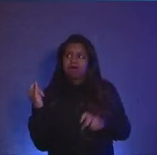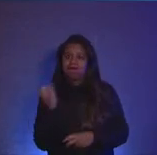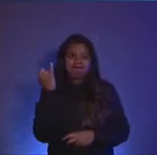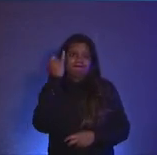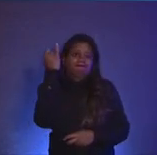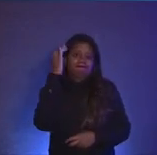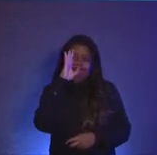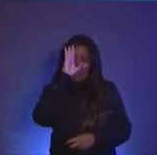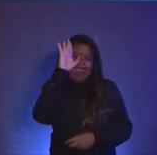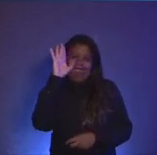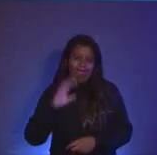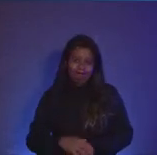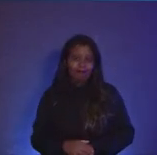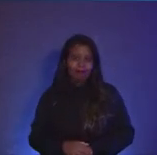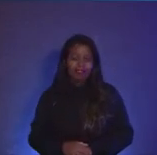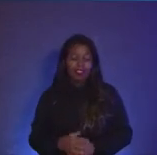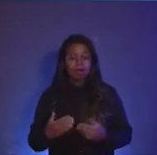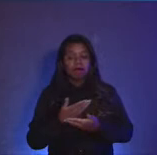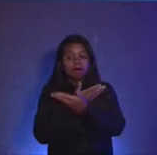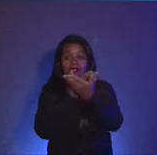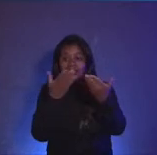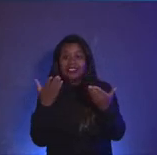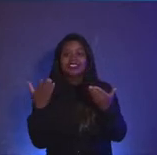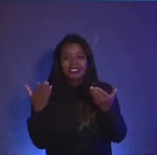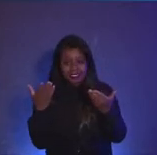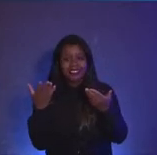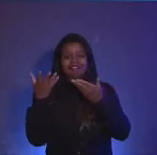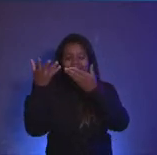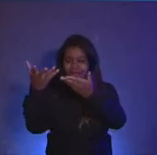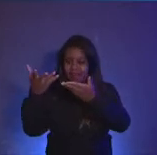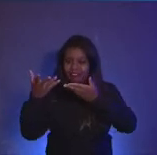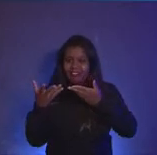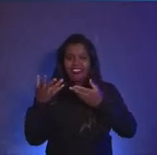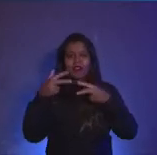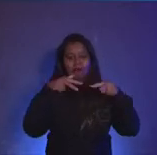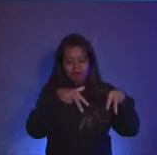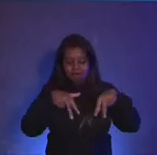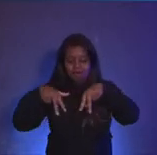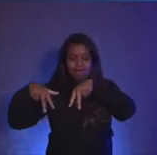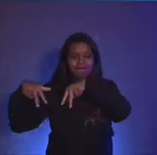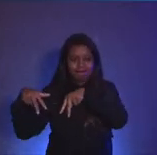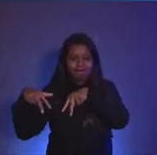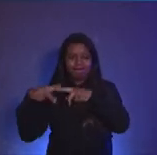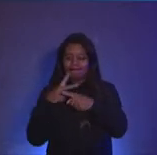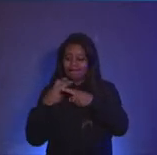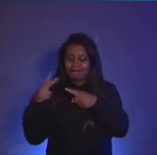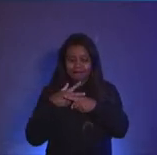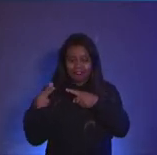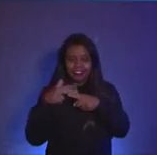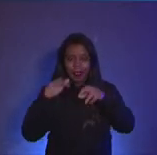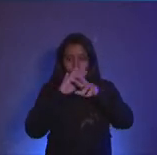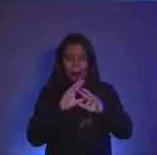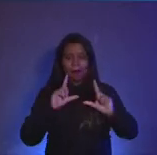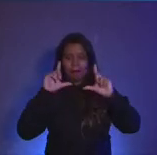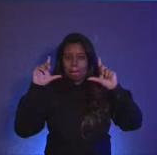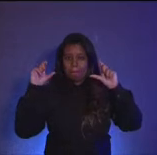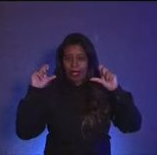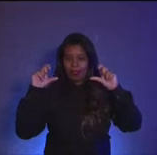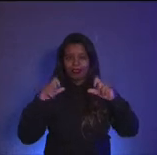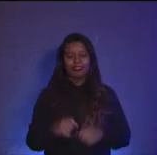vidas, né? Bom, eu quero convidar agora todos os vencedores para voltarem aqui no palco para tirar uma foto oficial.